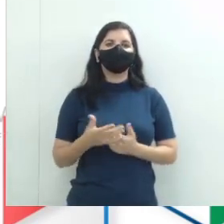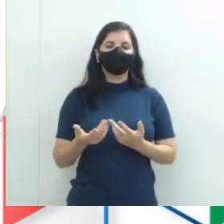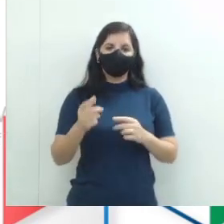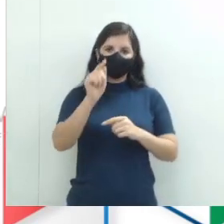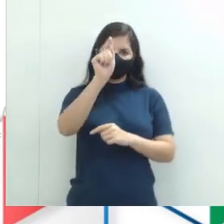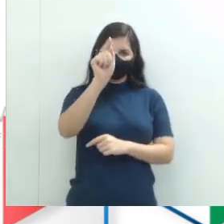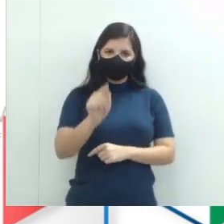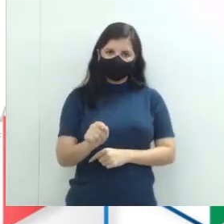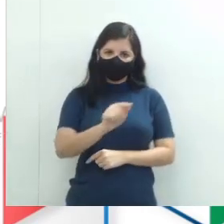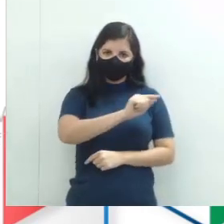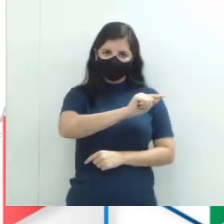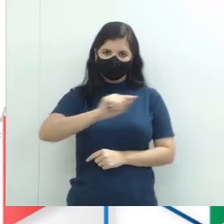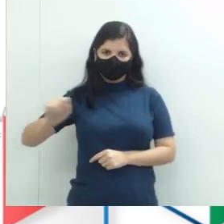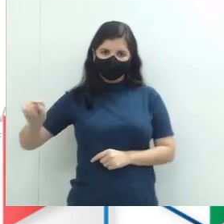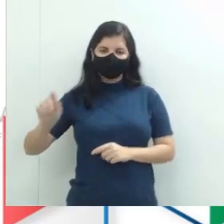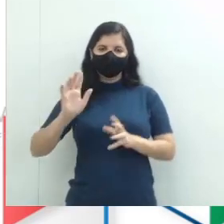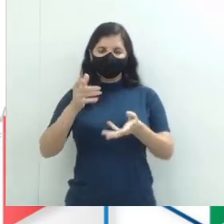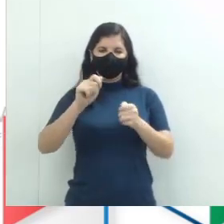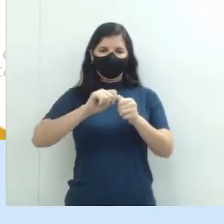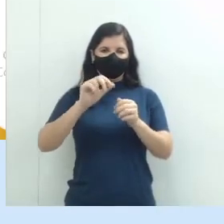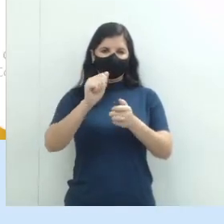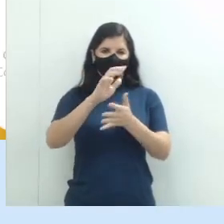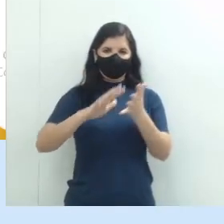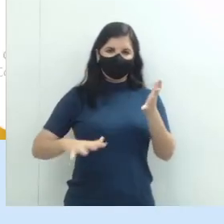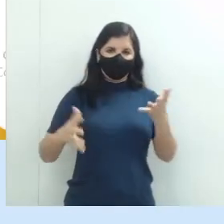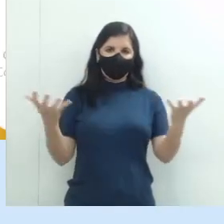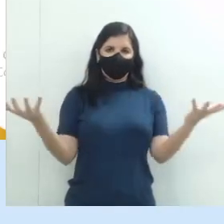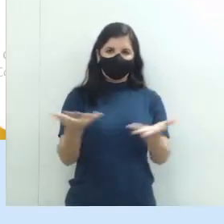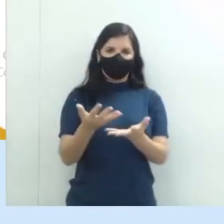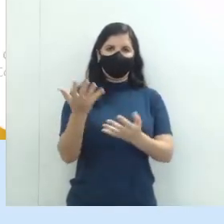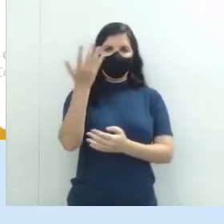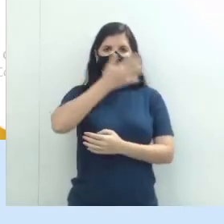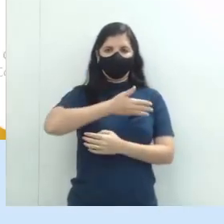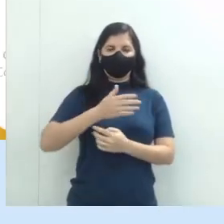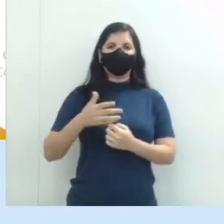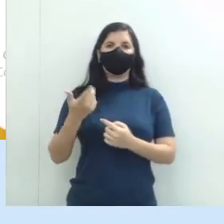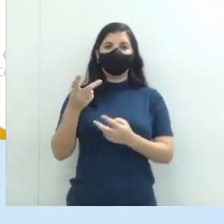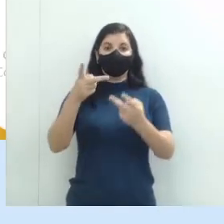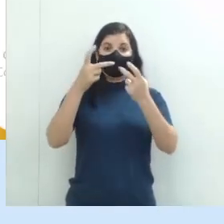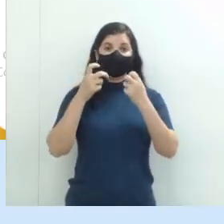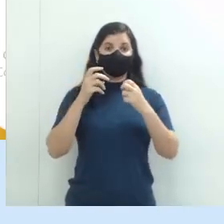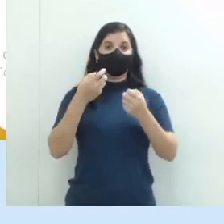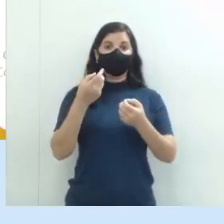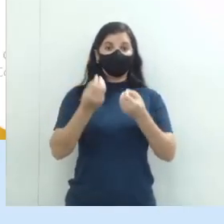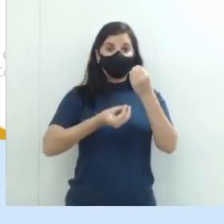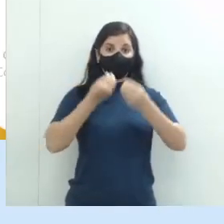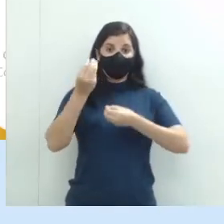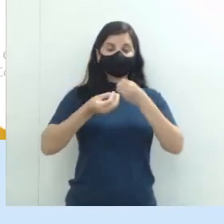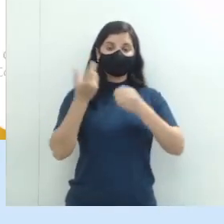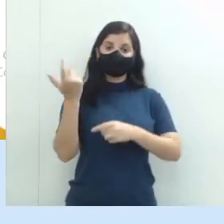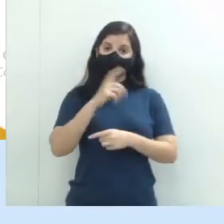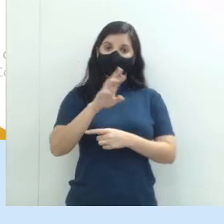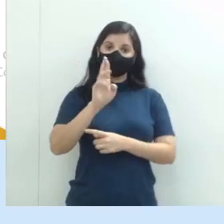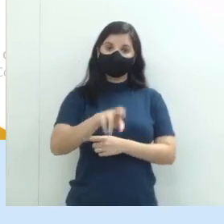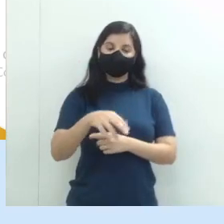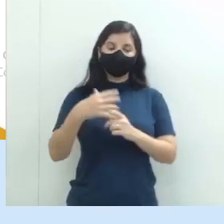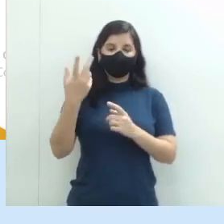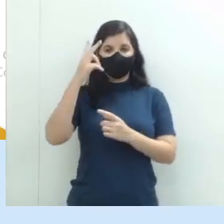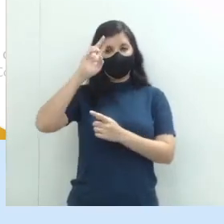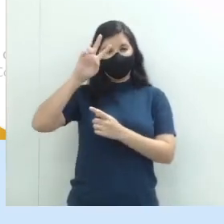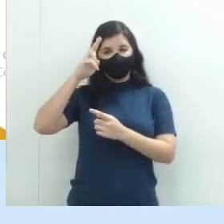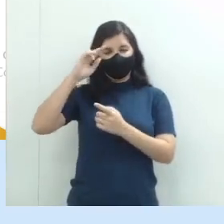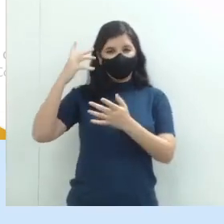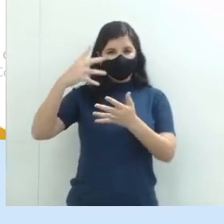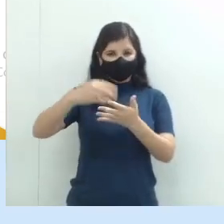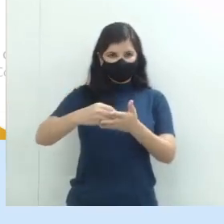Plano cartesiano. Já vimos uma atividade, agora a gente vai para o plano para que você tenha uma noção melhor. E aí eu vou recapitular o plano,